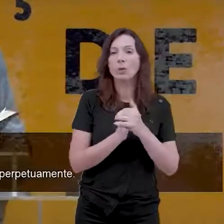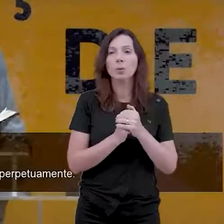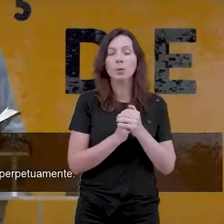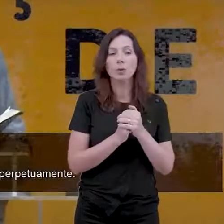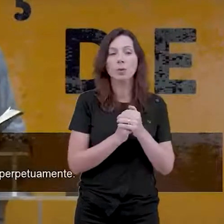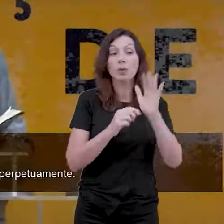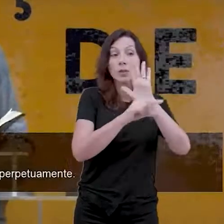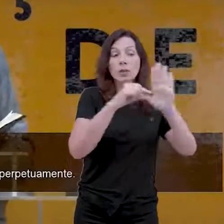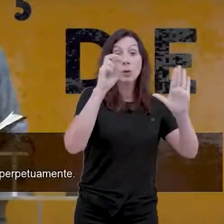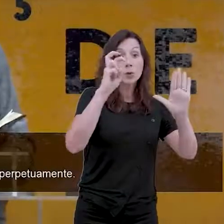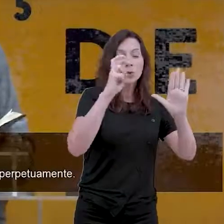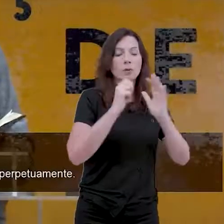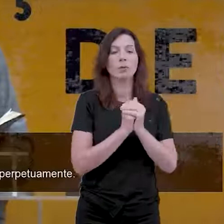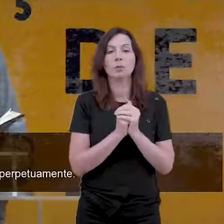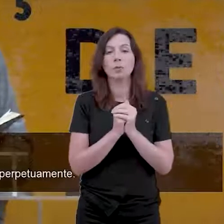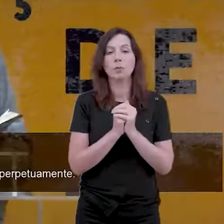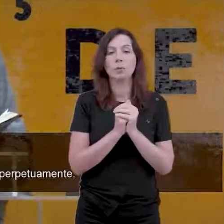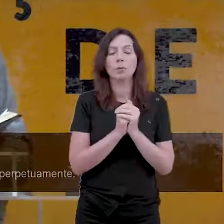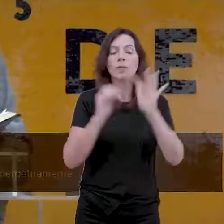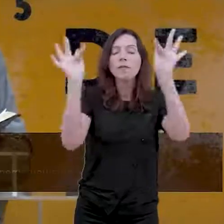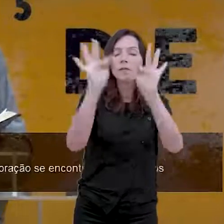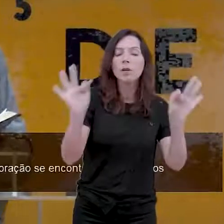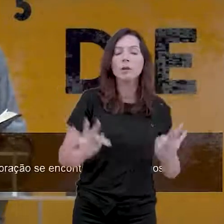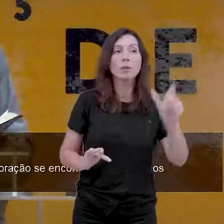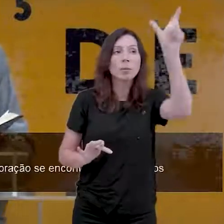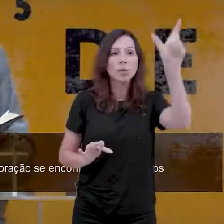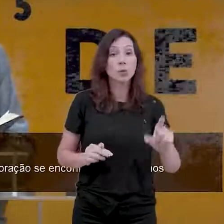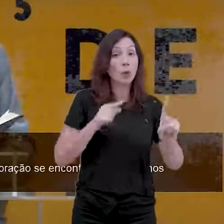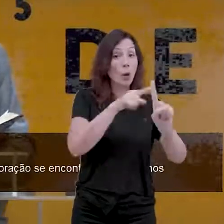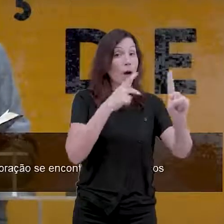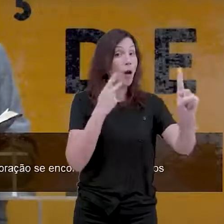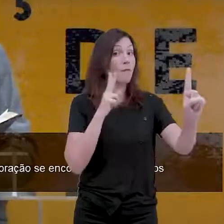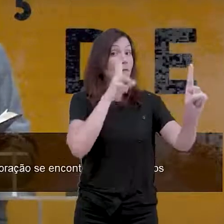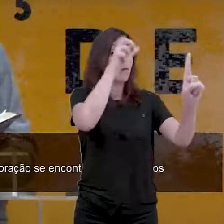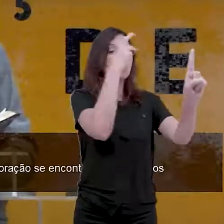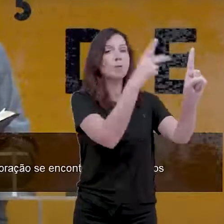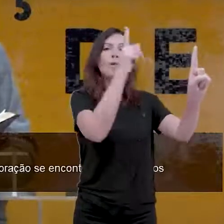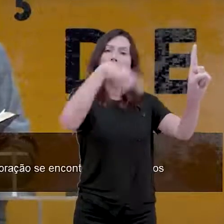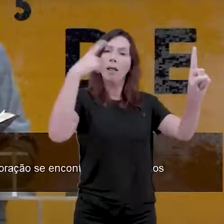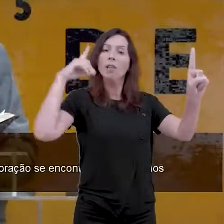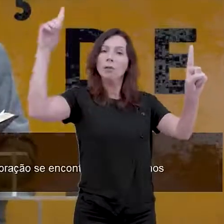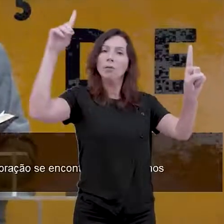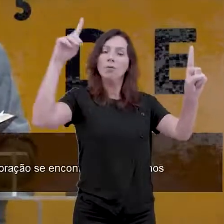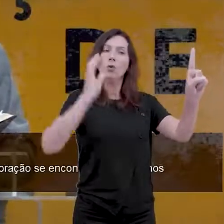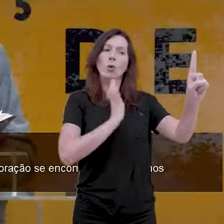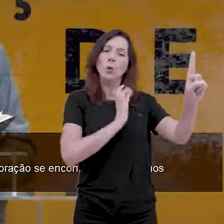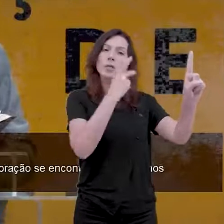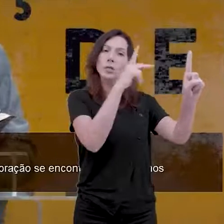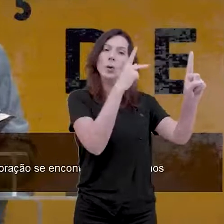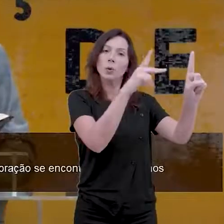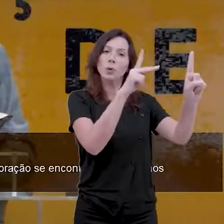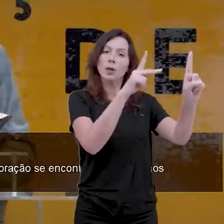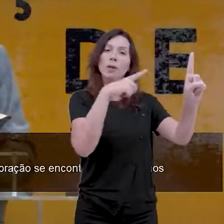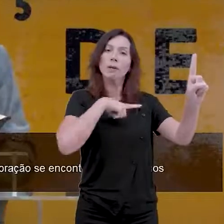texto, versículo 5, vamos lá? Bem-aventurado o homem cuja força está em ti, em cujo coração se